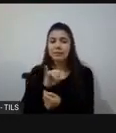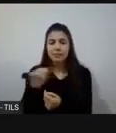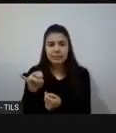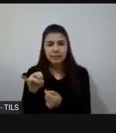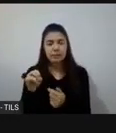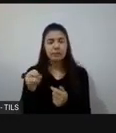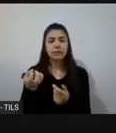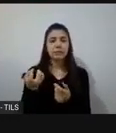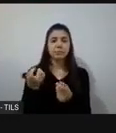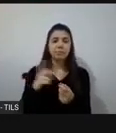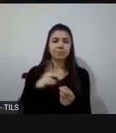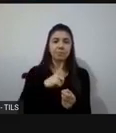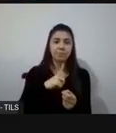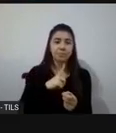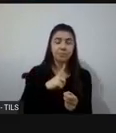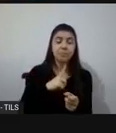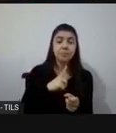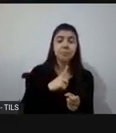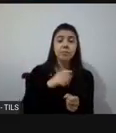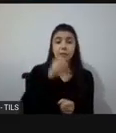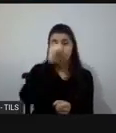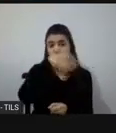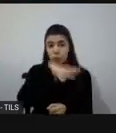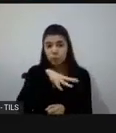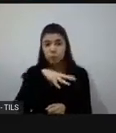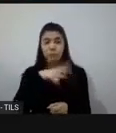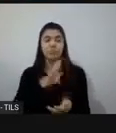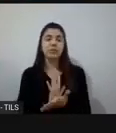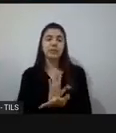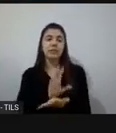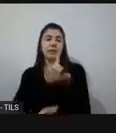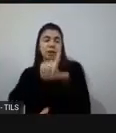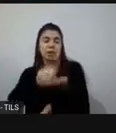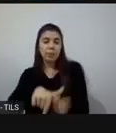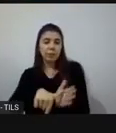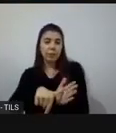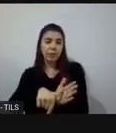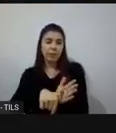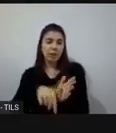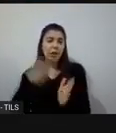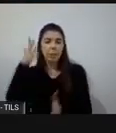as suas palestras houveram mais procuras a você,